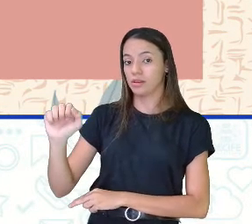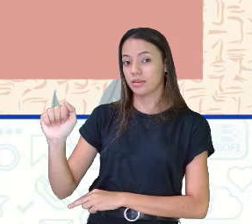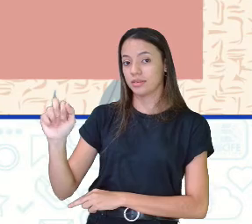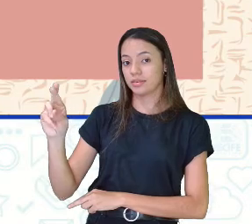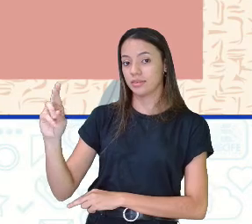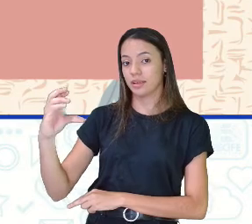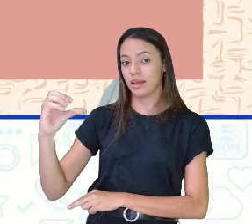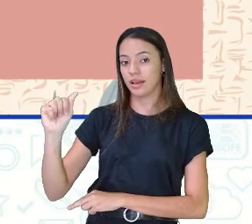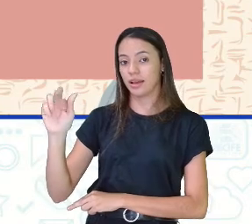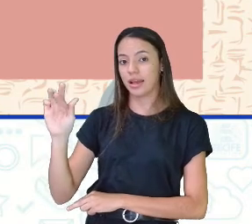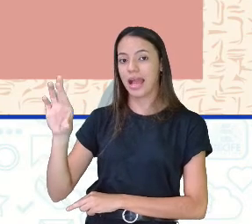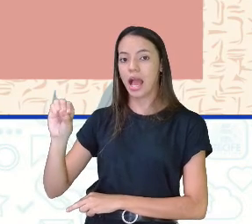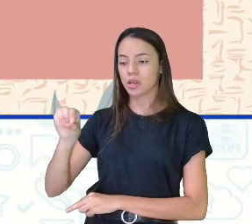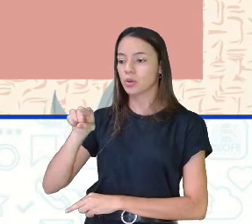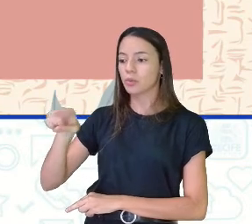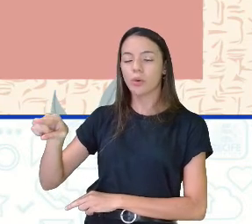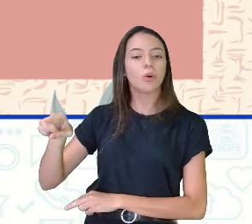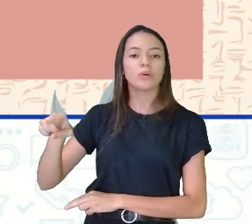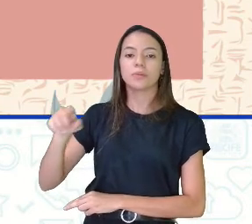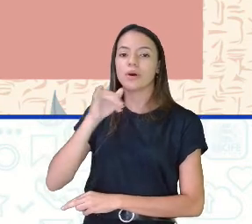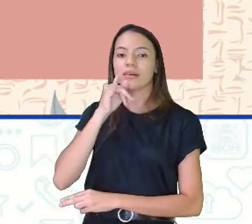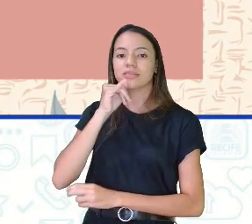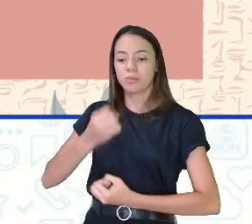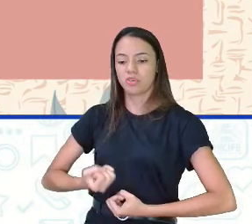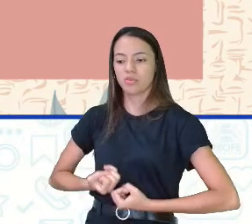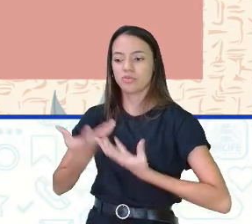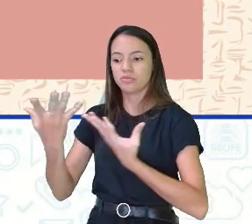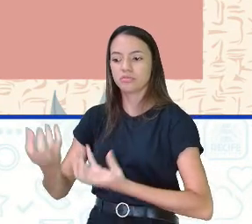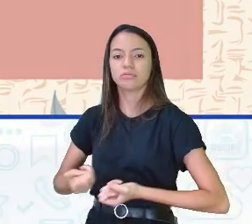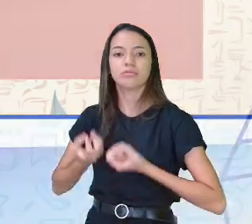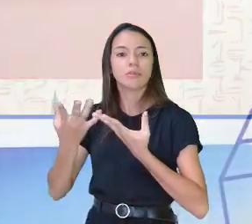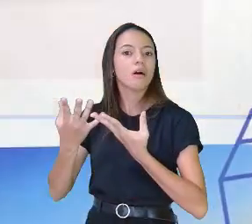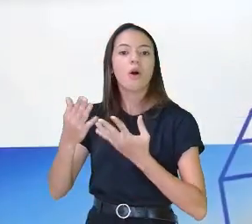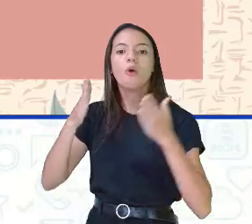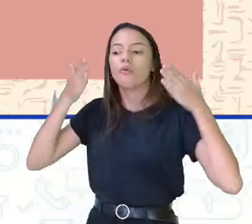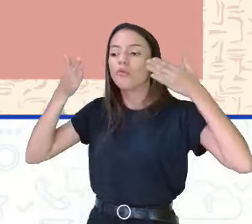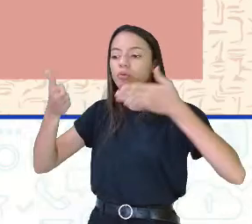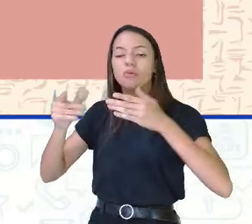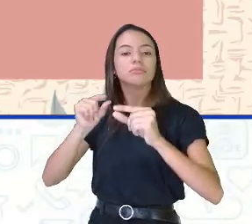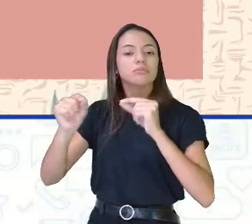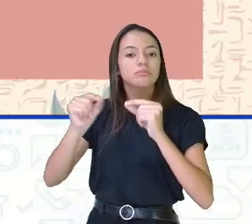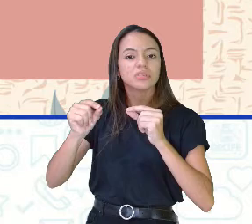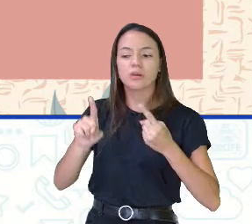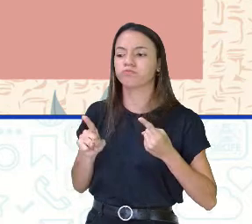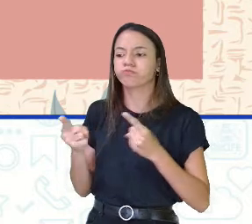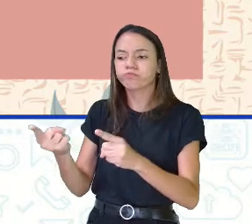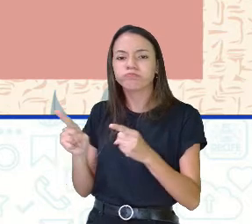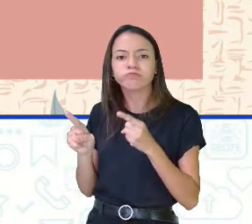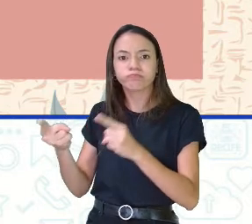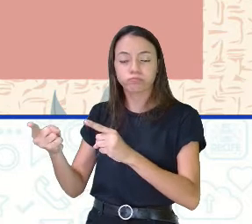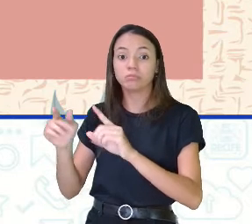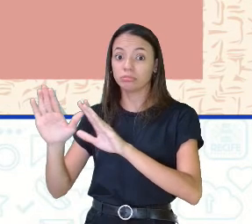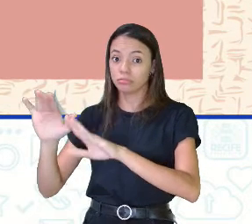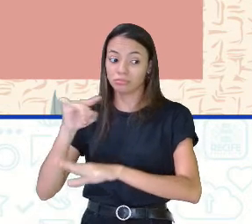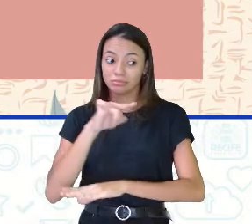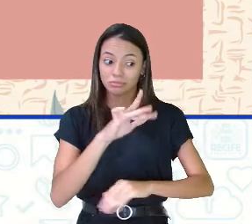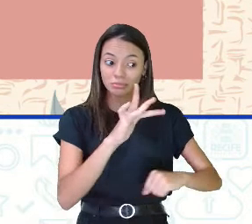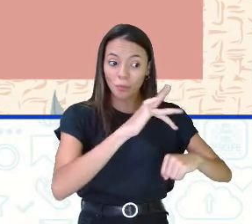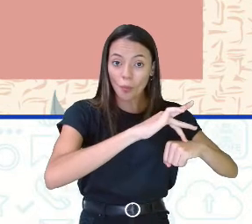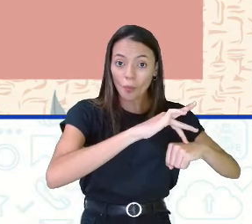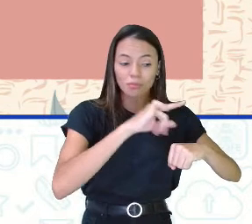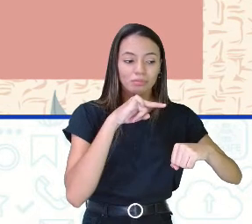expressivo, utilizado sobretudo com sentido provocativo. Então, a ironia, ela nem sempre vai ter esse